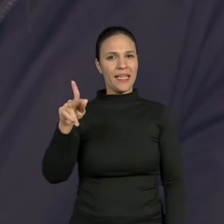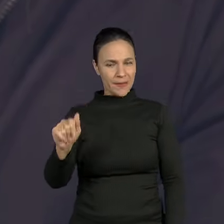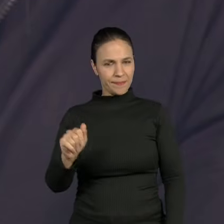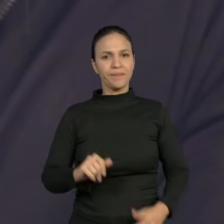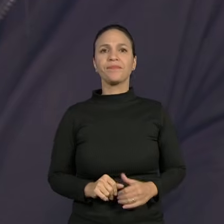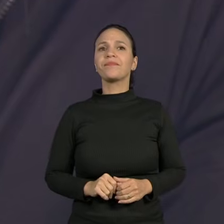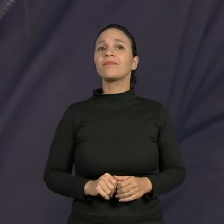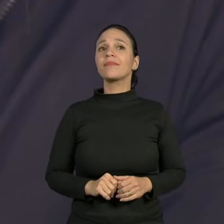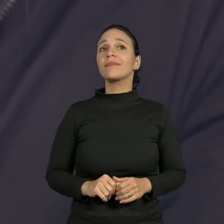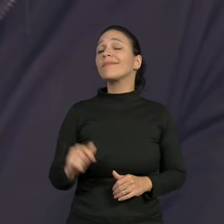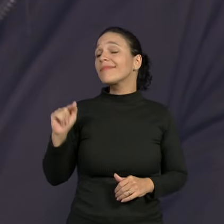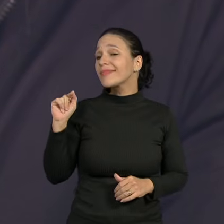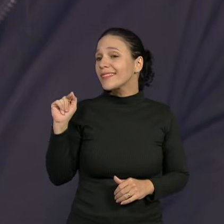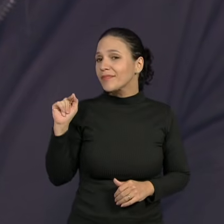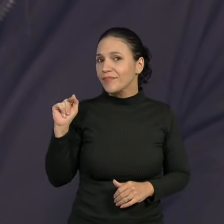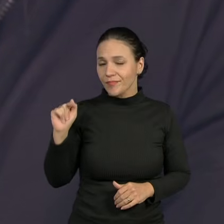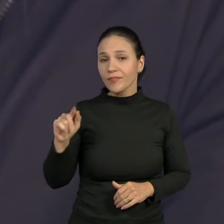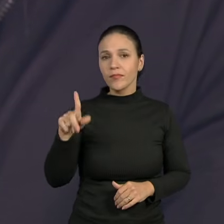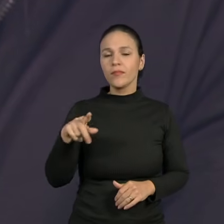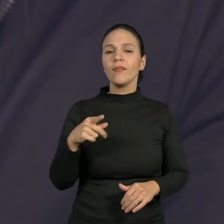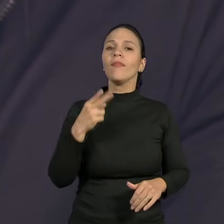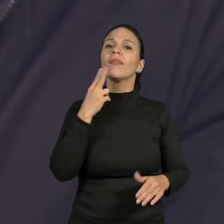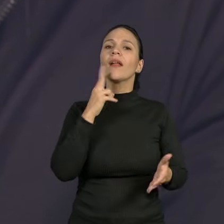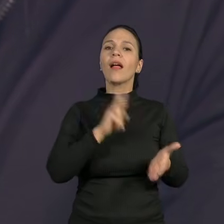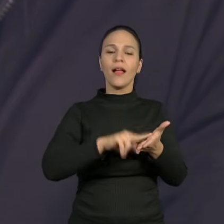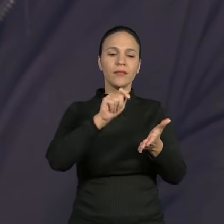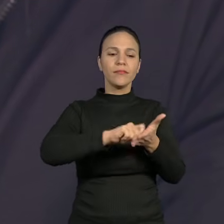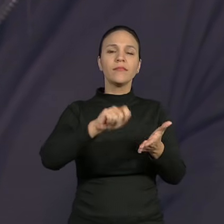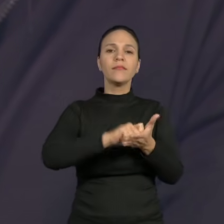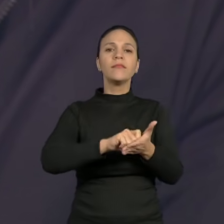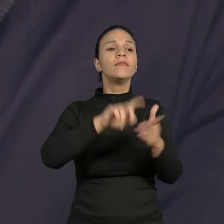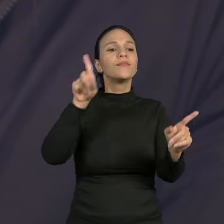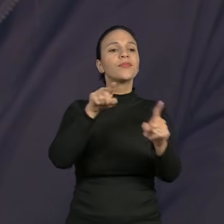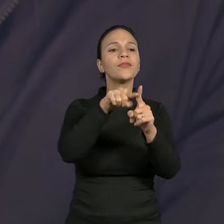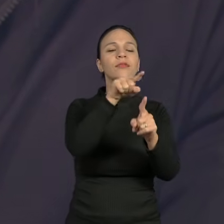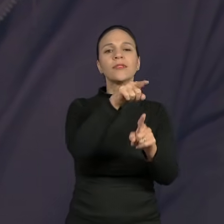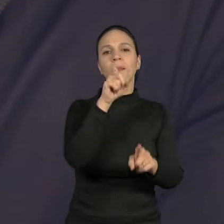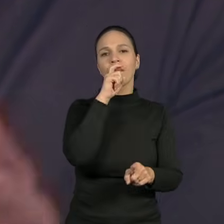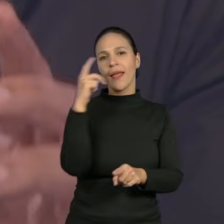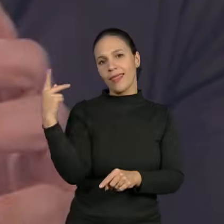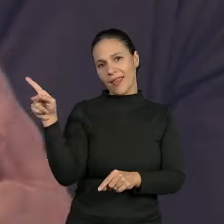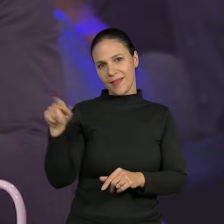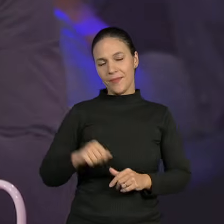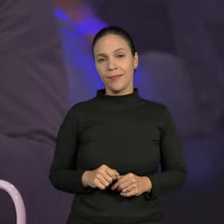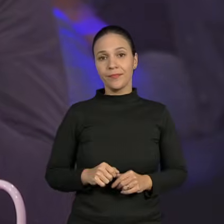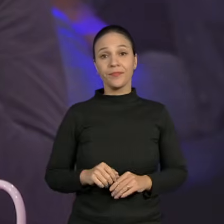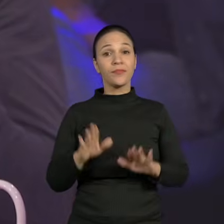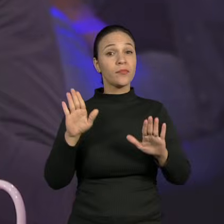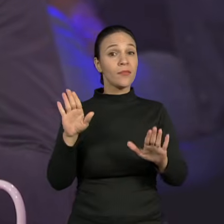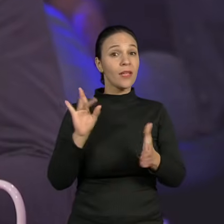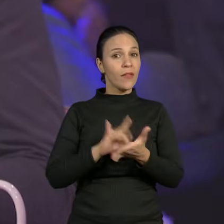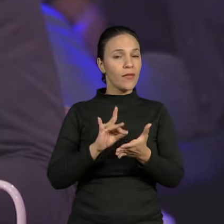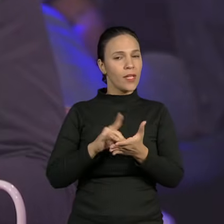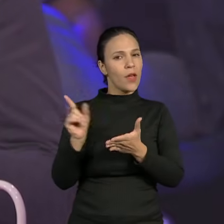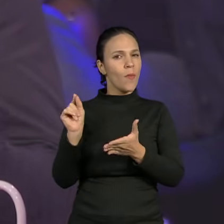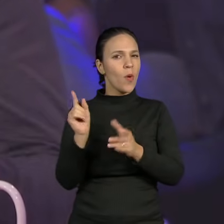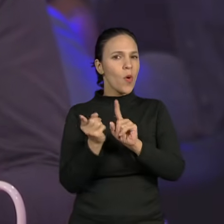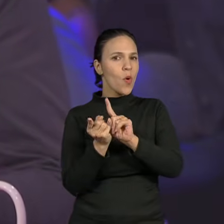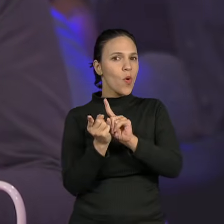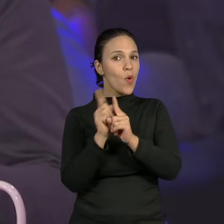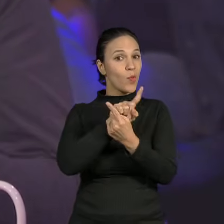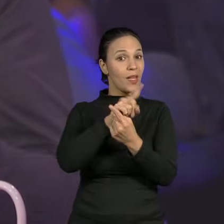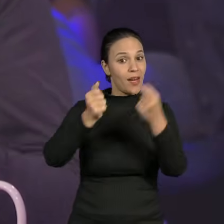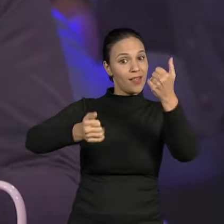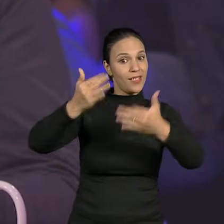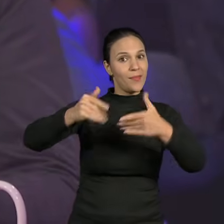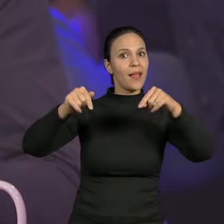E é um livro que é uma carta que ele escreve ao pai dele. Aqui, na verdade, é um pouco o contrário do que a gente está